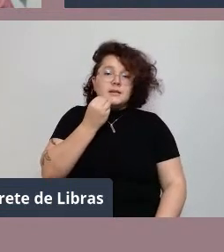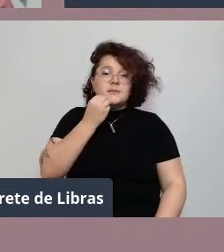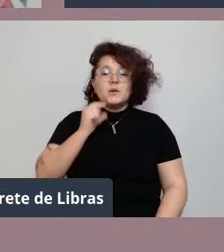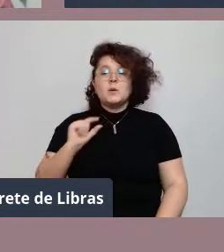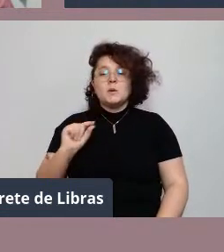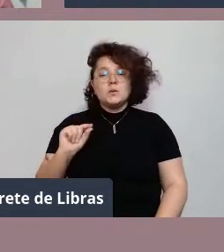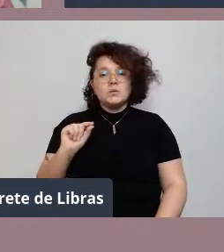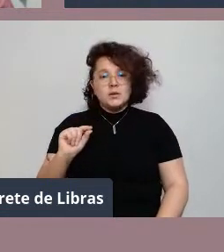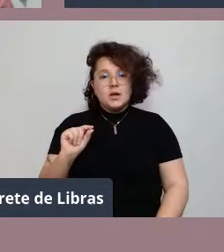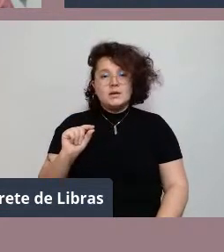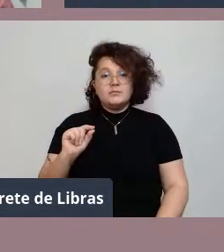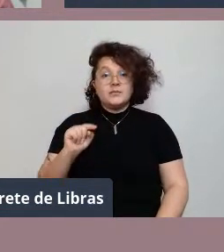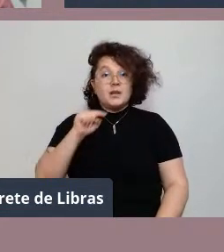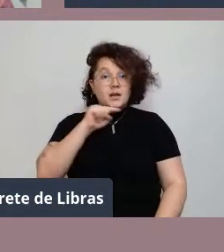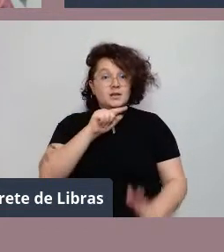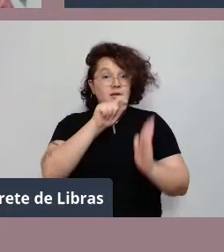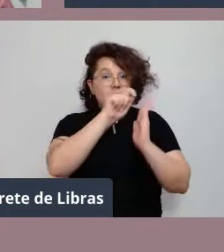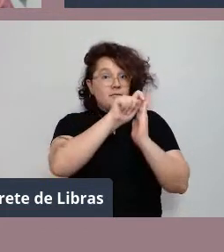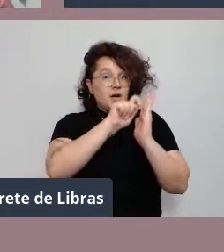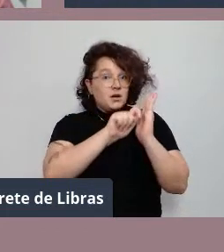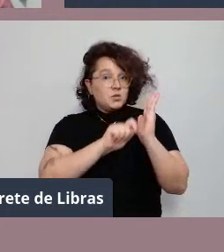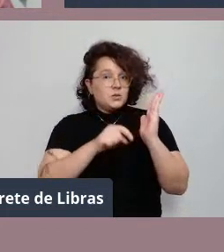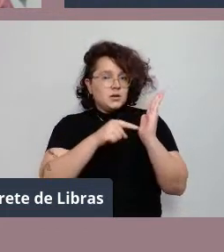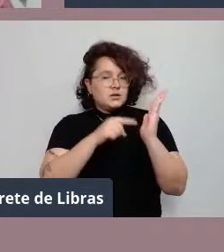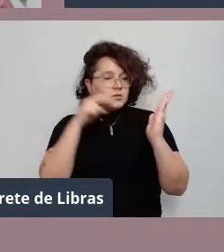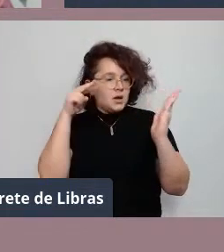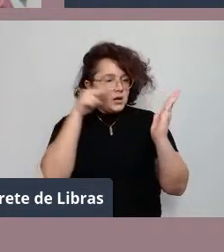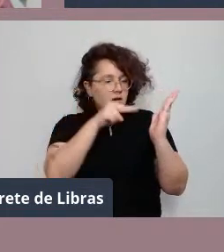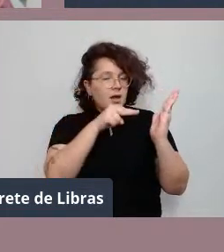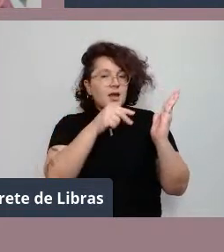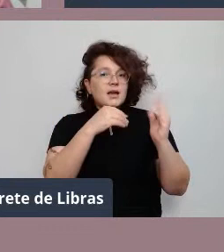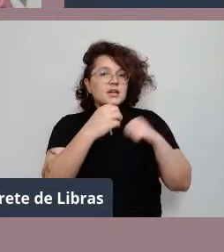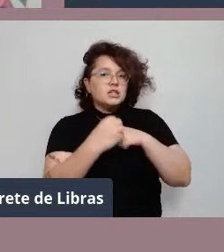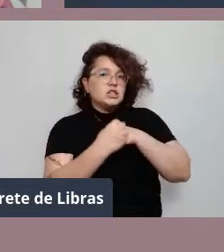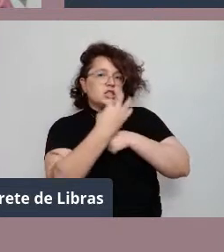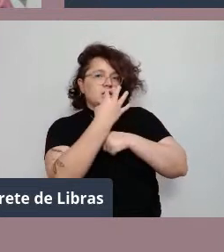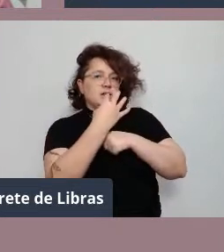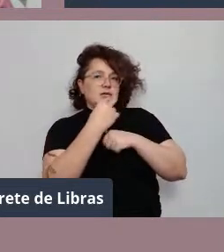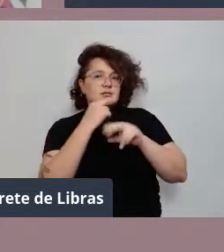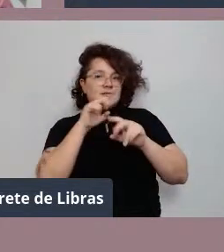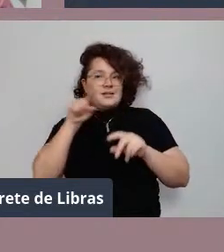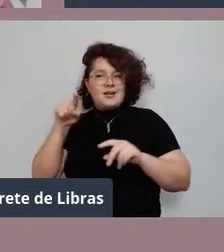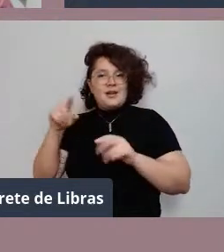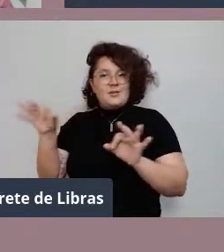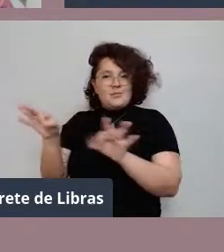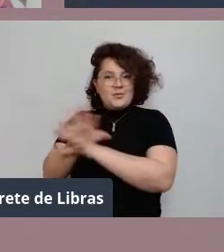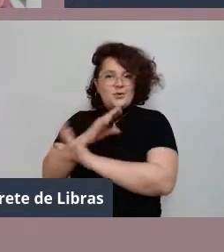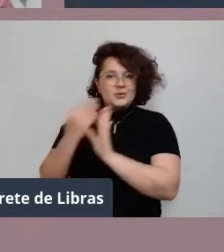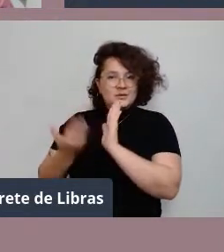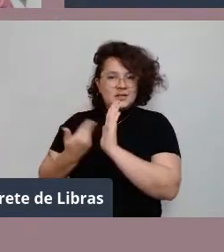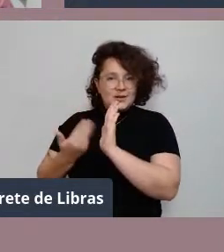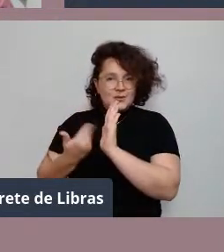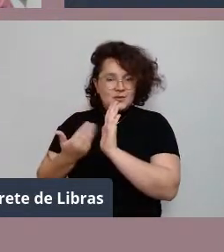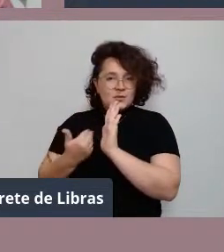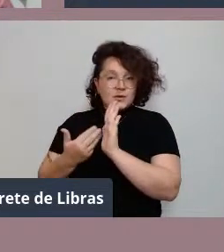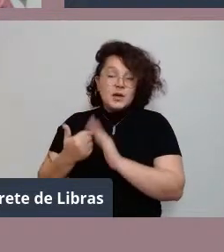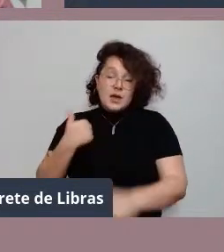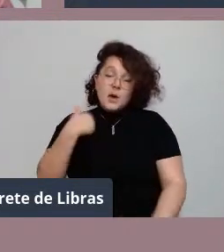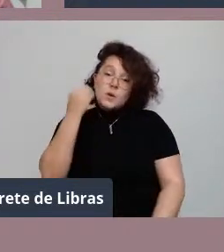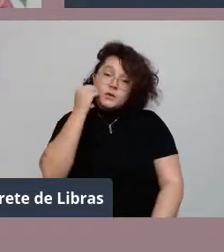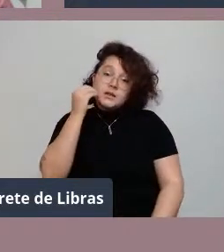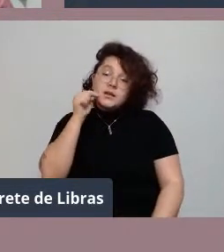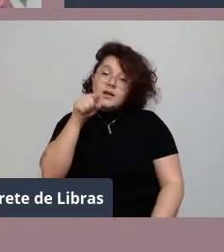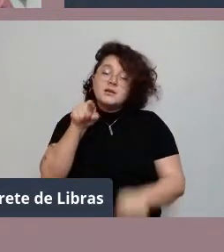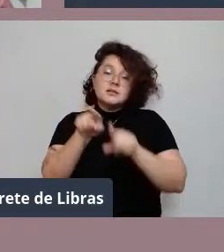fazer com que os manuscritos me falassem algo sobre essa obra pronta, né? Então, eu tentei fazer esse trabalho de